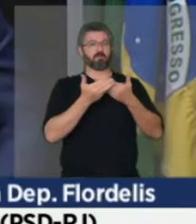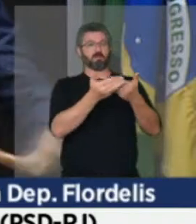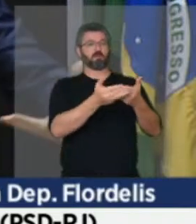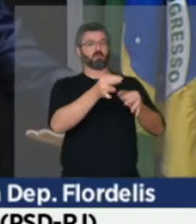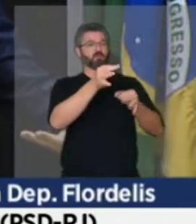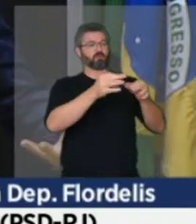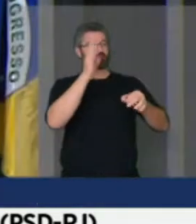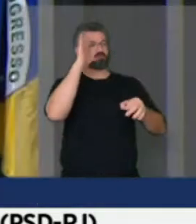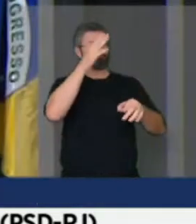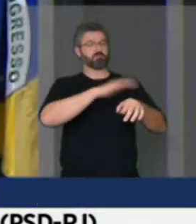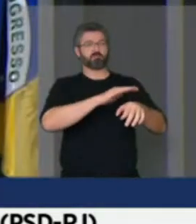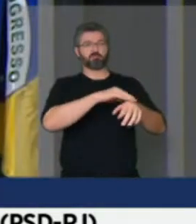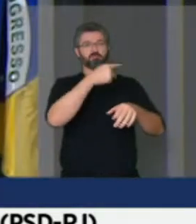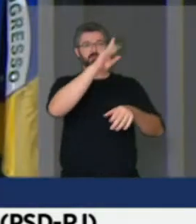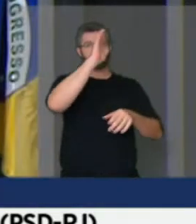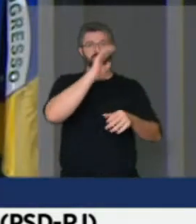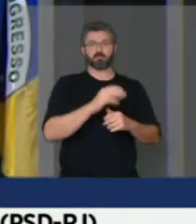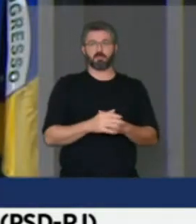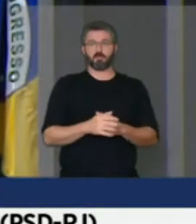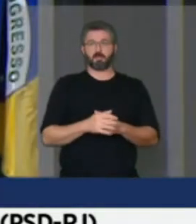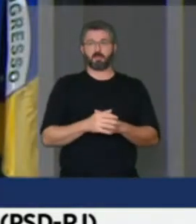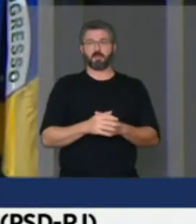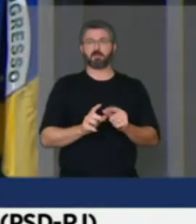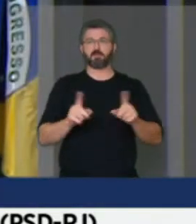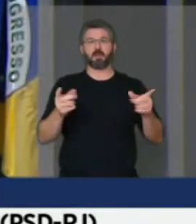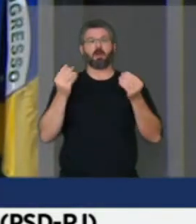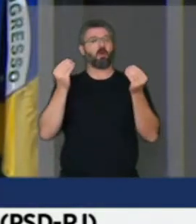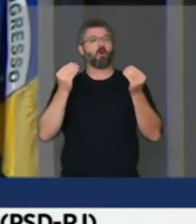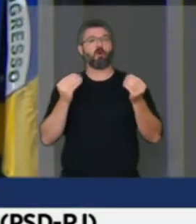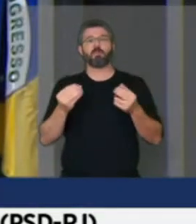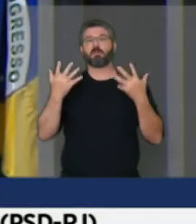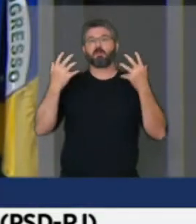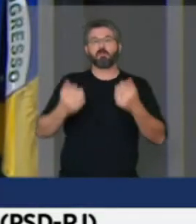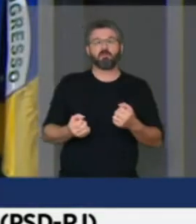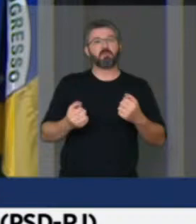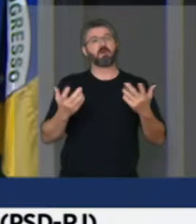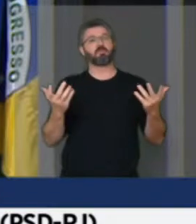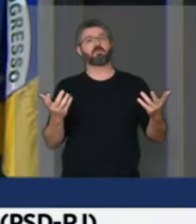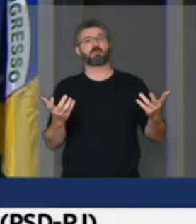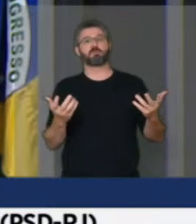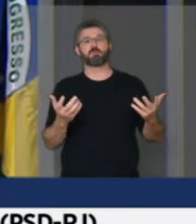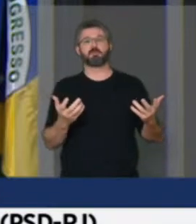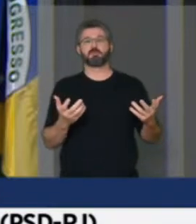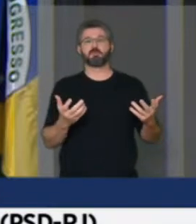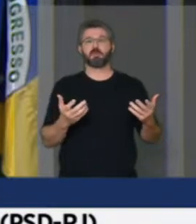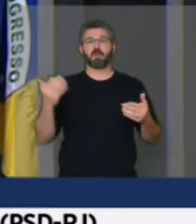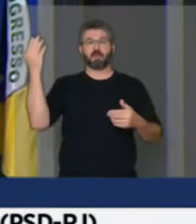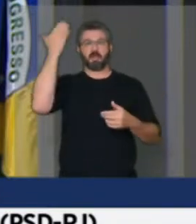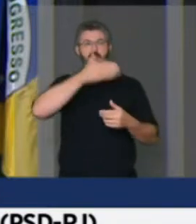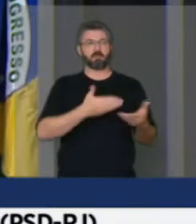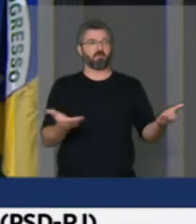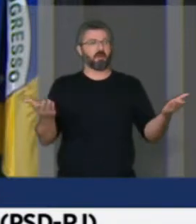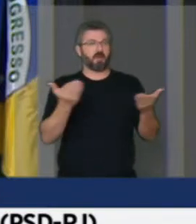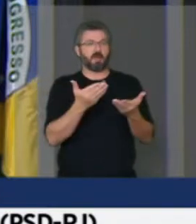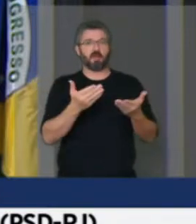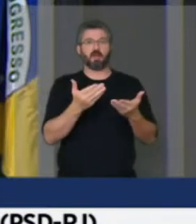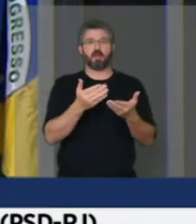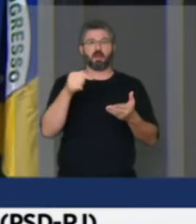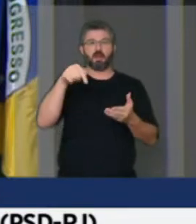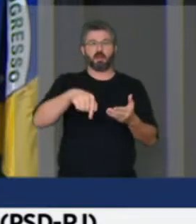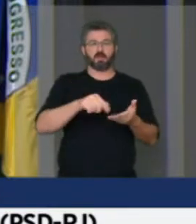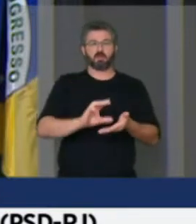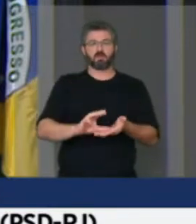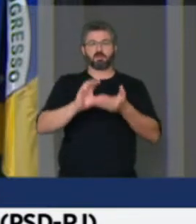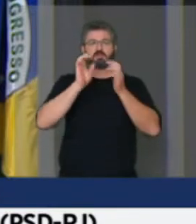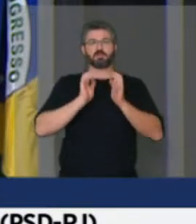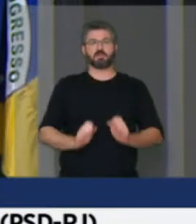E diziam os colegas estupefatos: mas como nós vamos trazer as provas agora no Conselho de